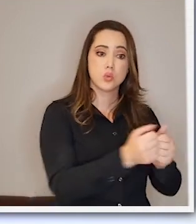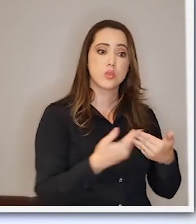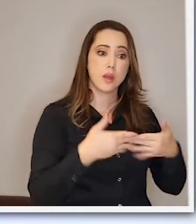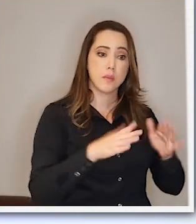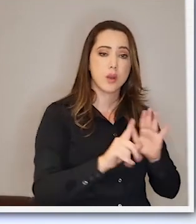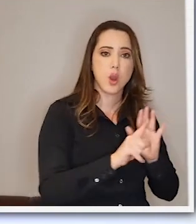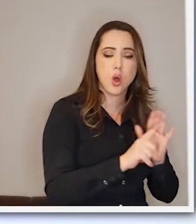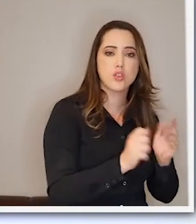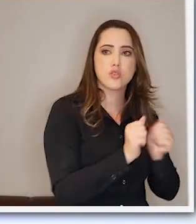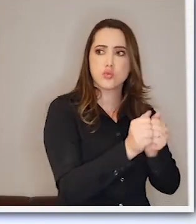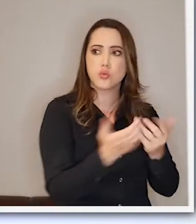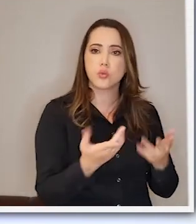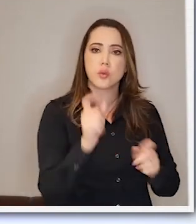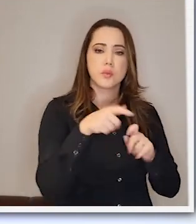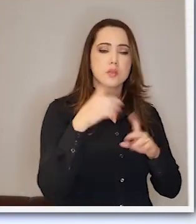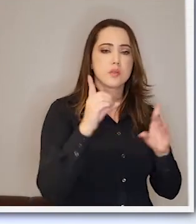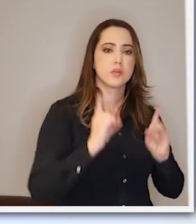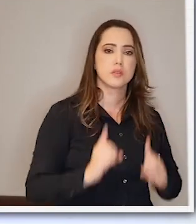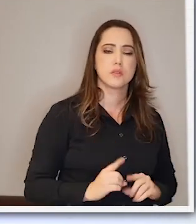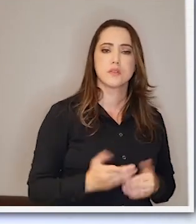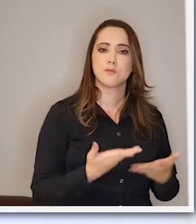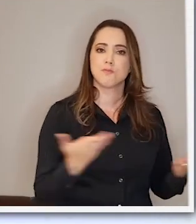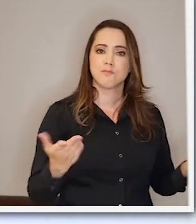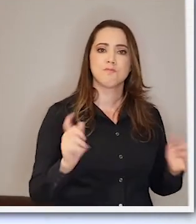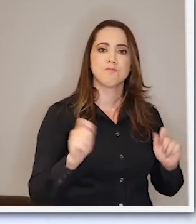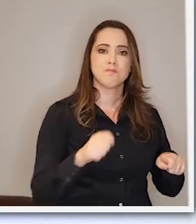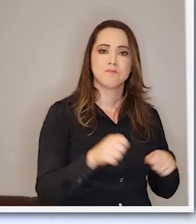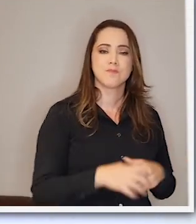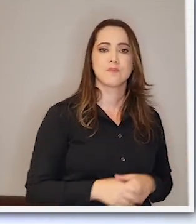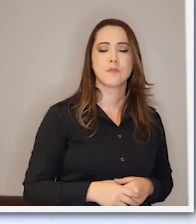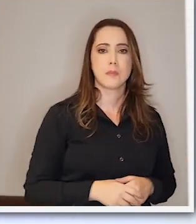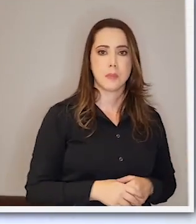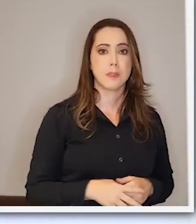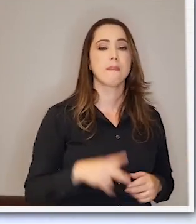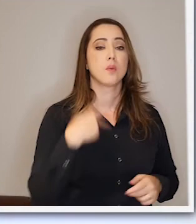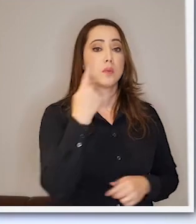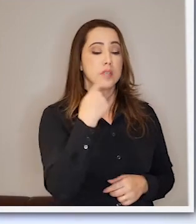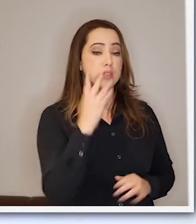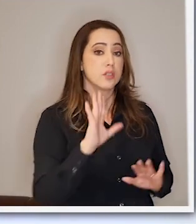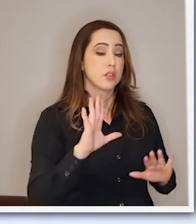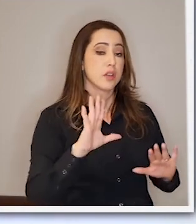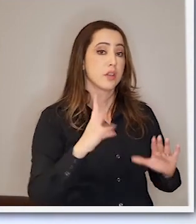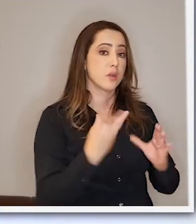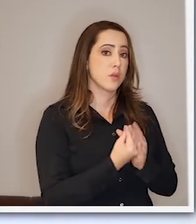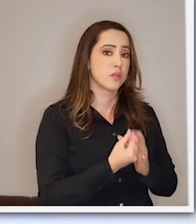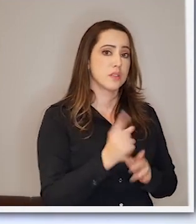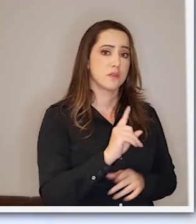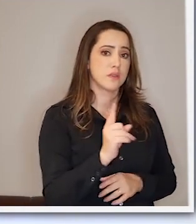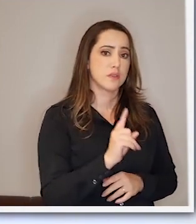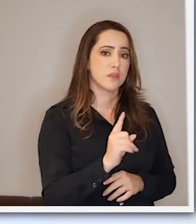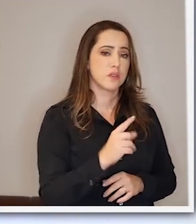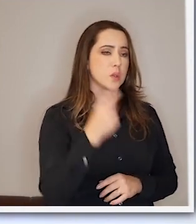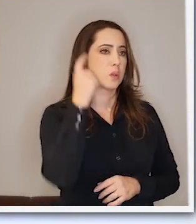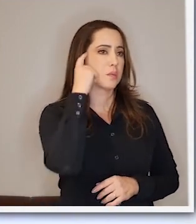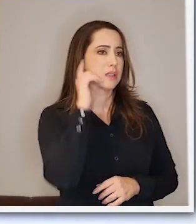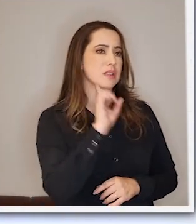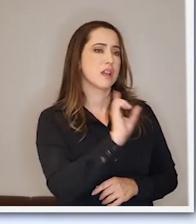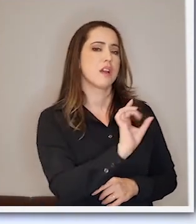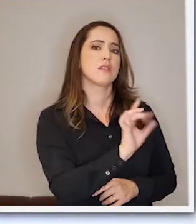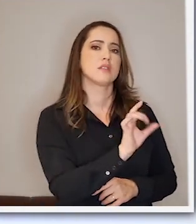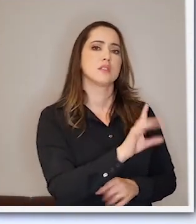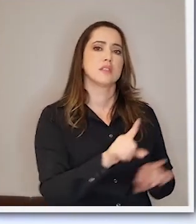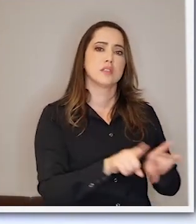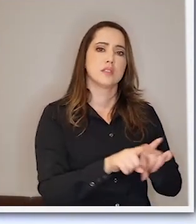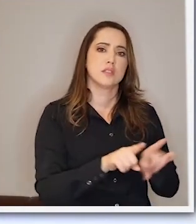podem contratar as pessoas com deficiência ou ser sócios delas, porque elas têm capacidades e competências tais quais você e eu